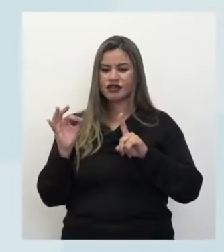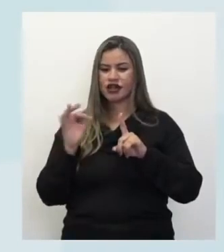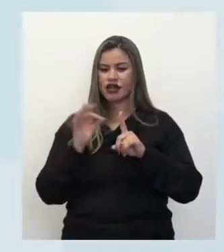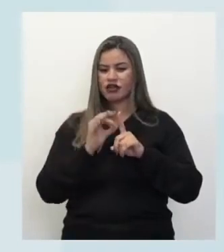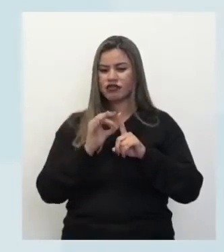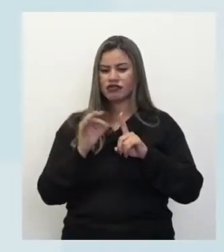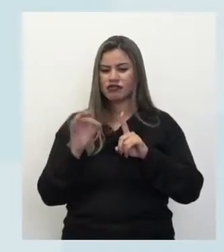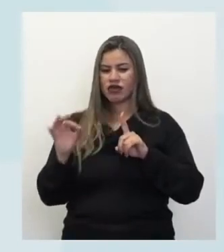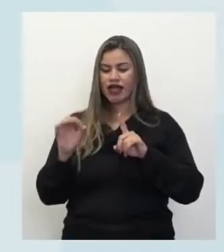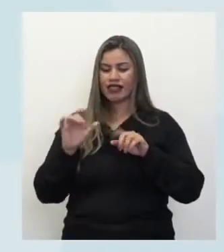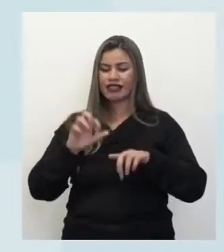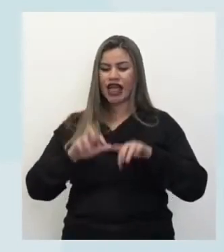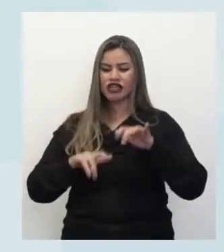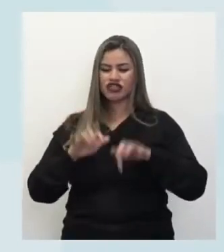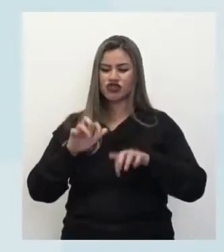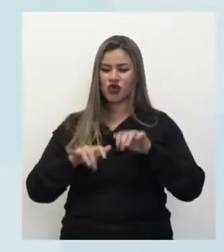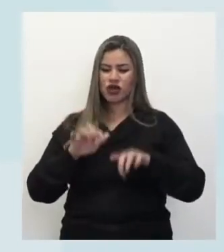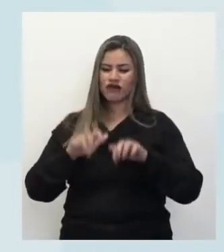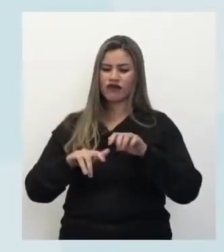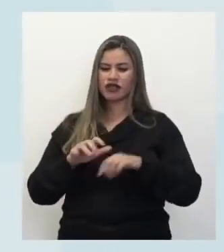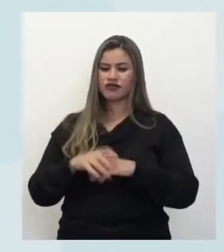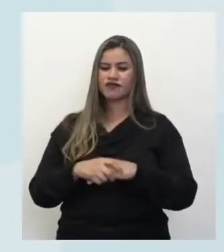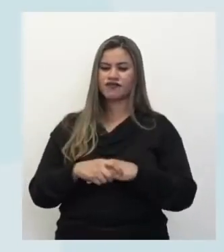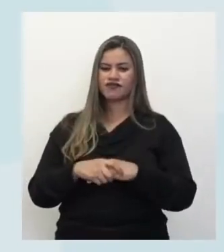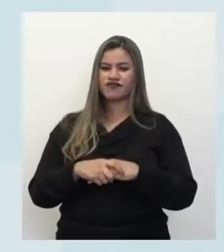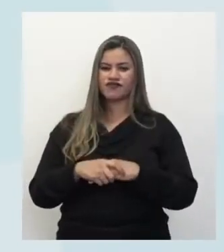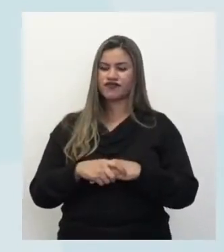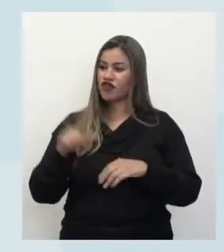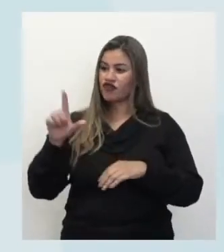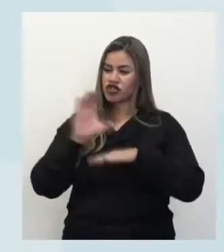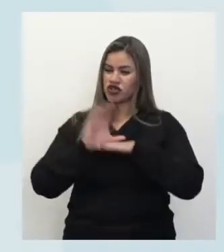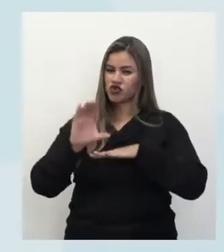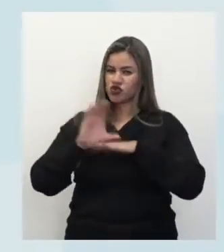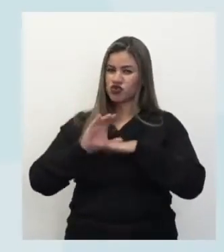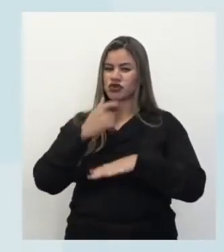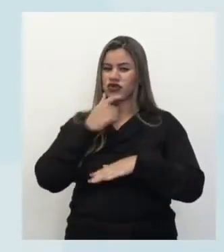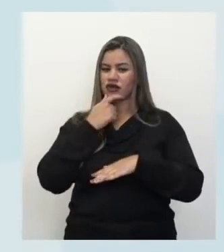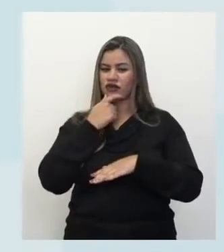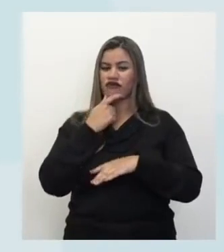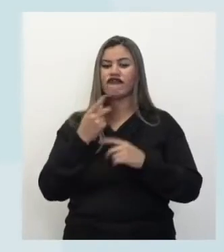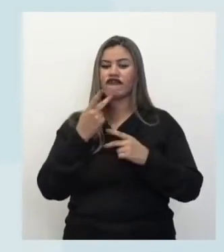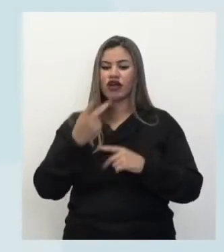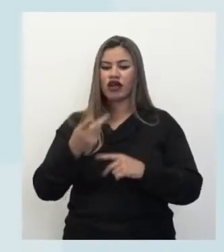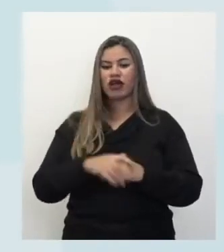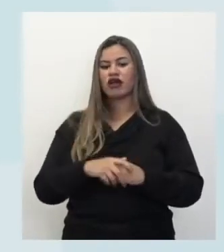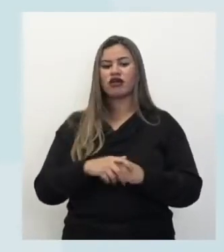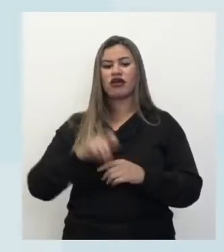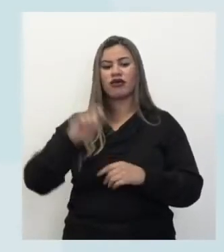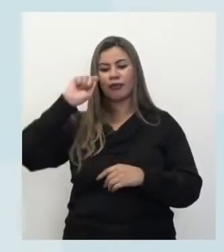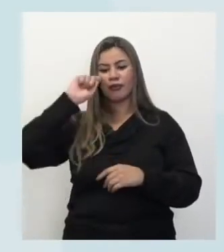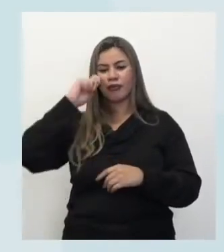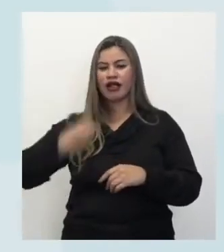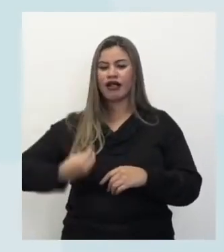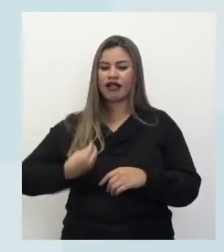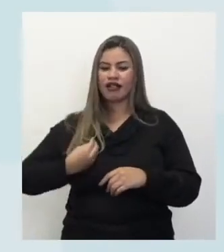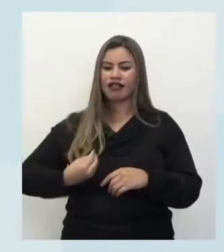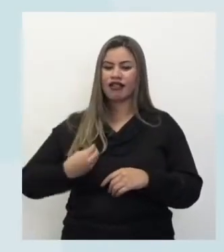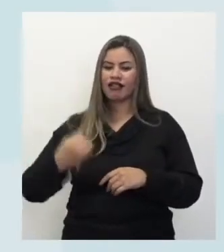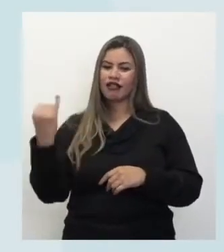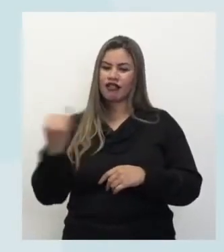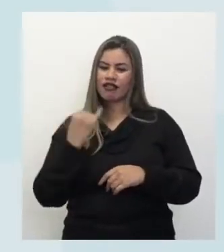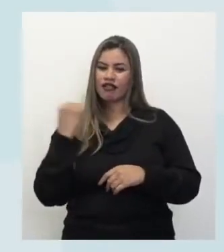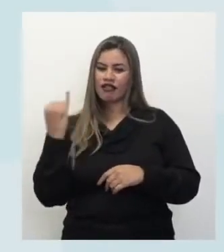não, é datilografado. Mauro, você que é professor de inglês, vai ler muito melhor que eu. O que tem ali? Black Lives Matter. O que